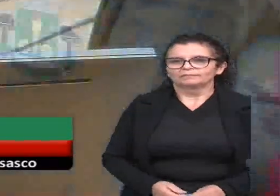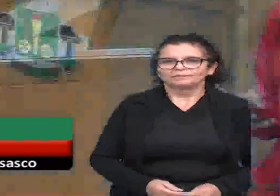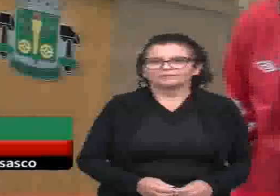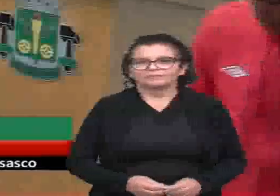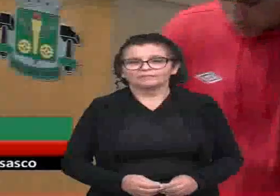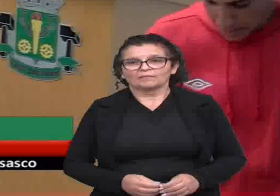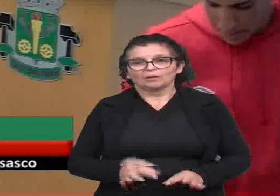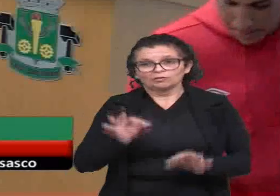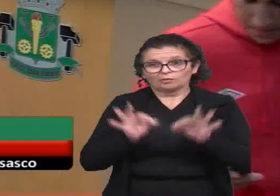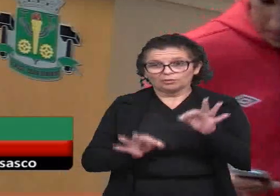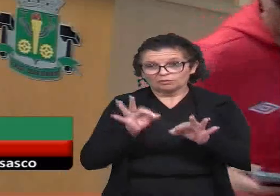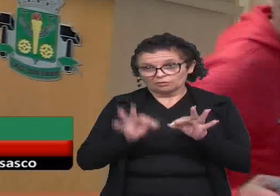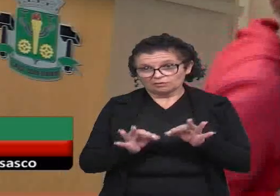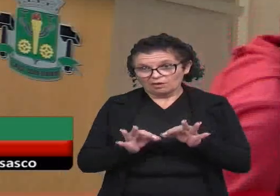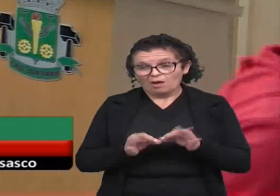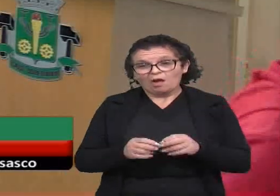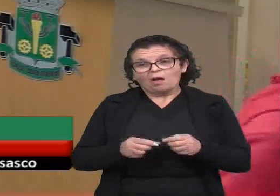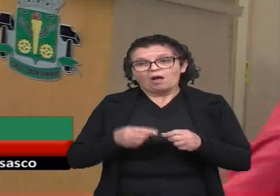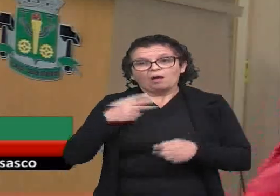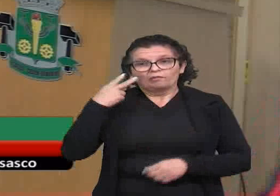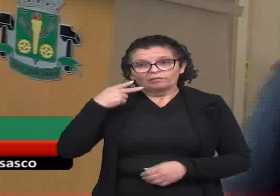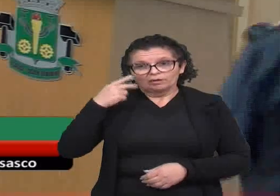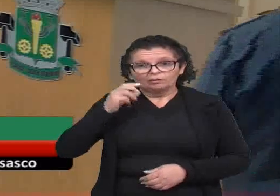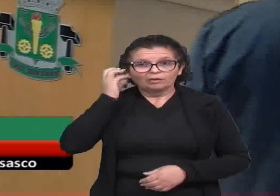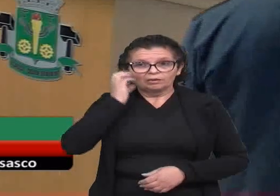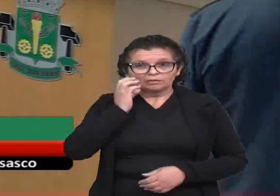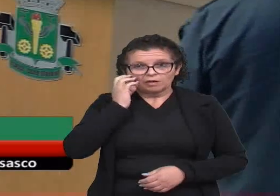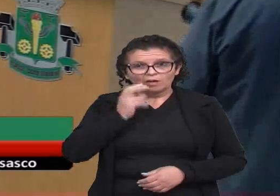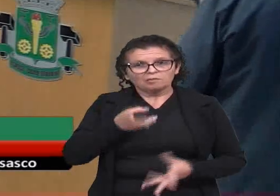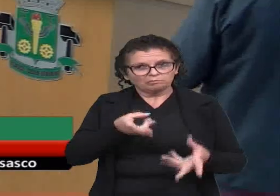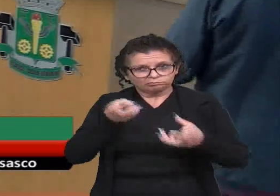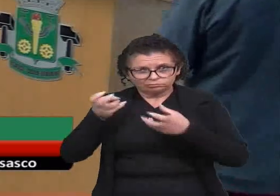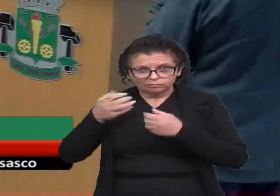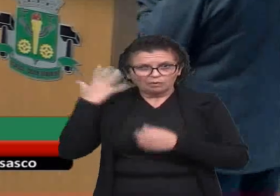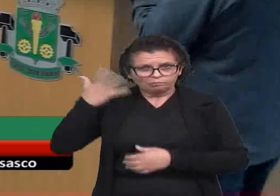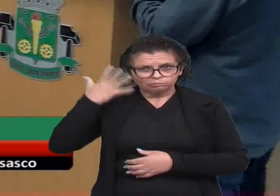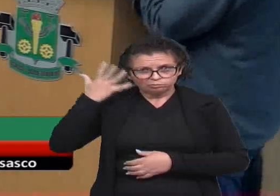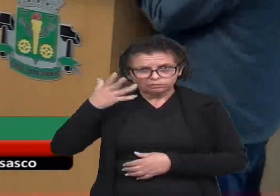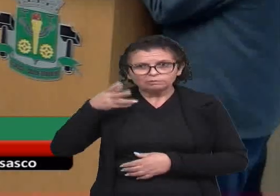para justificar o vereador Emerson, eu ouvi o discurso dele.